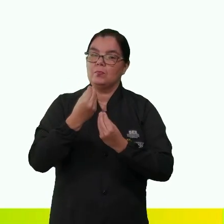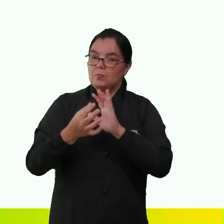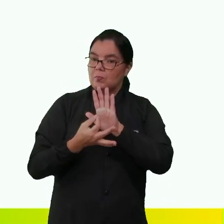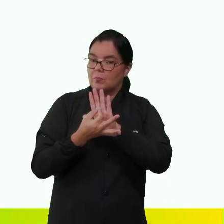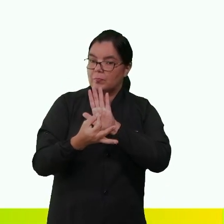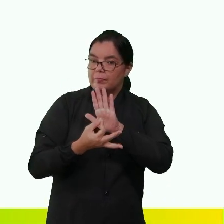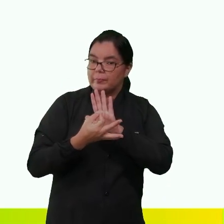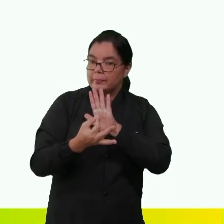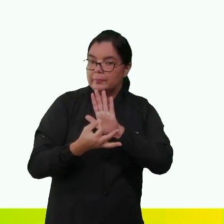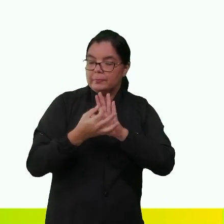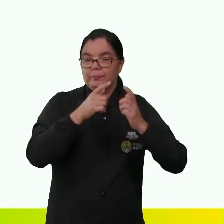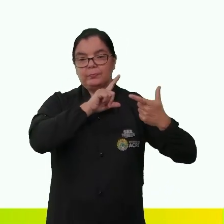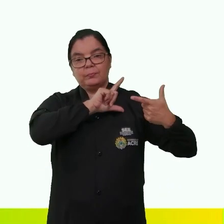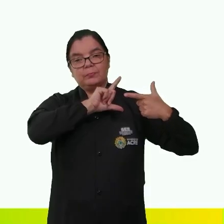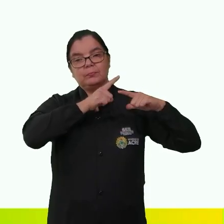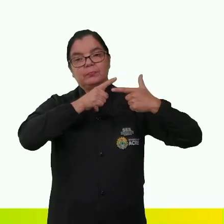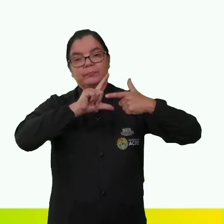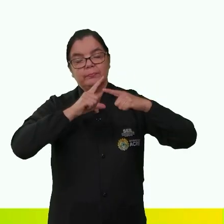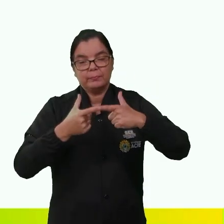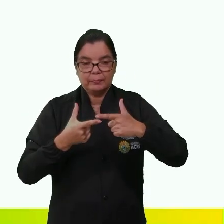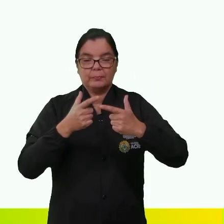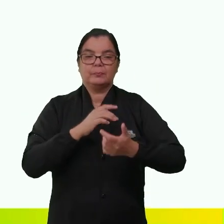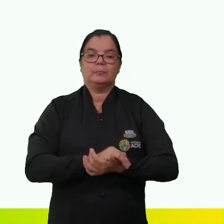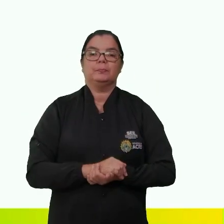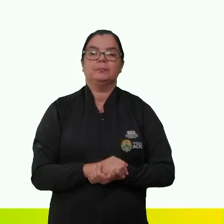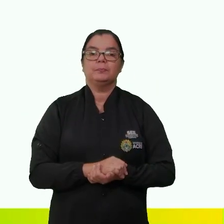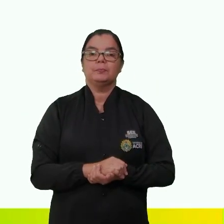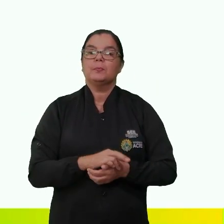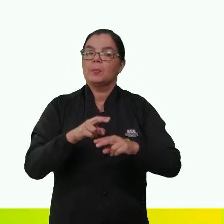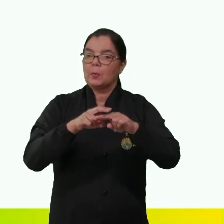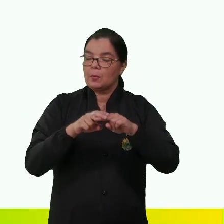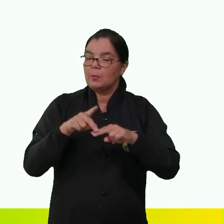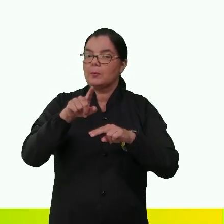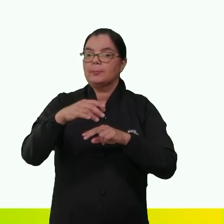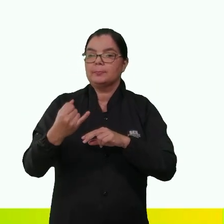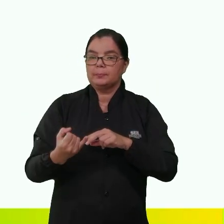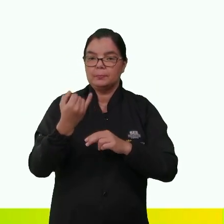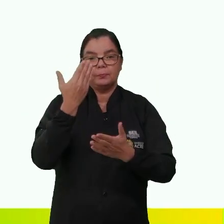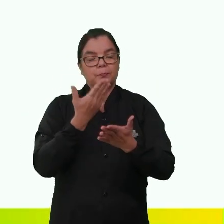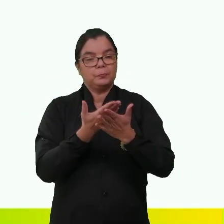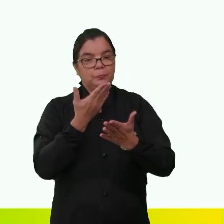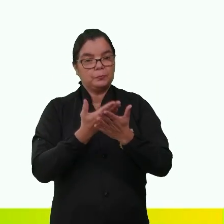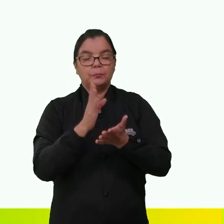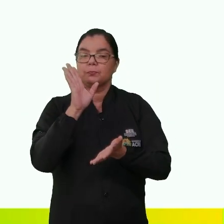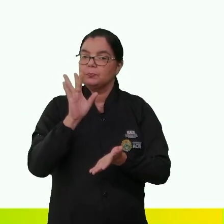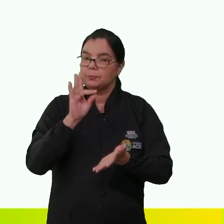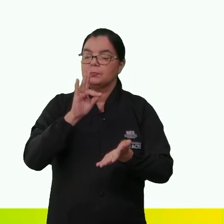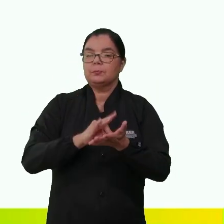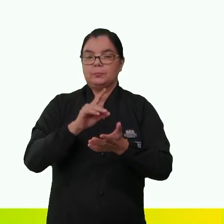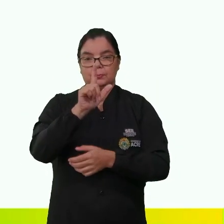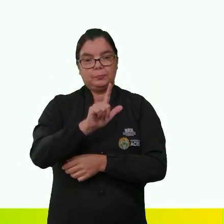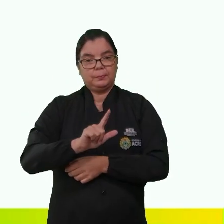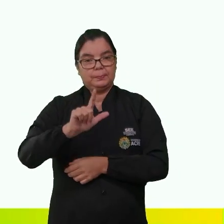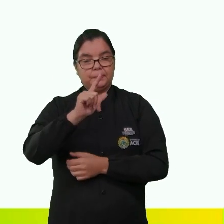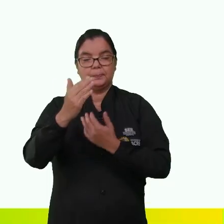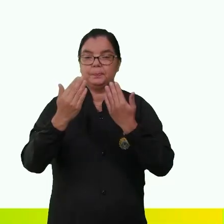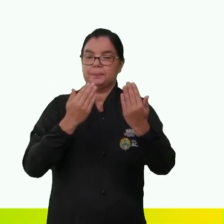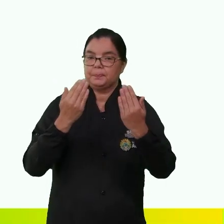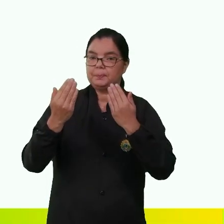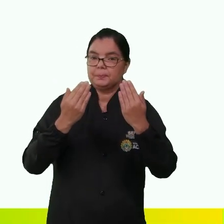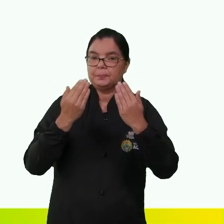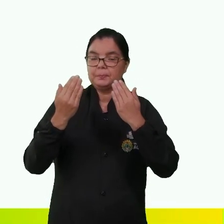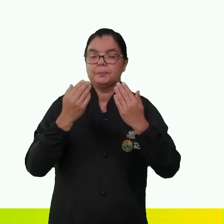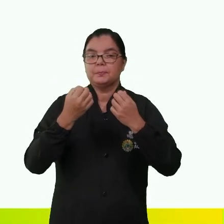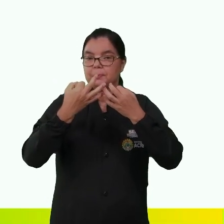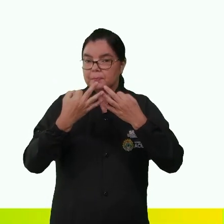como instrumento de crítica à tradição. Por isso que é importante que eu estude aí, de fato, a literatura